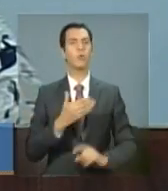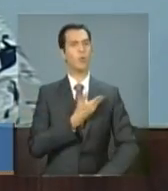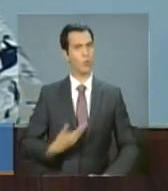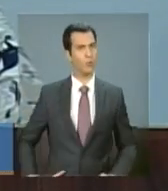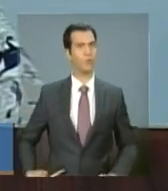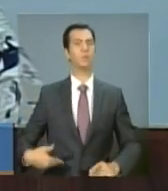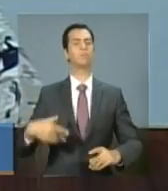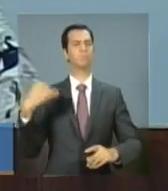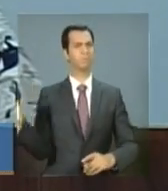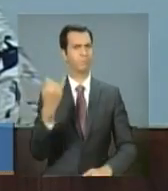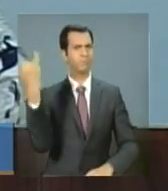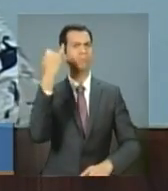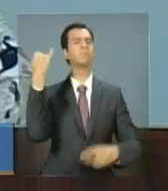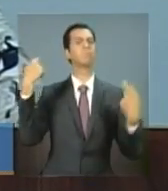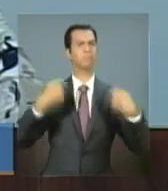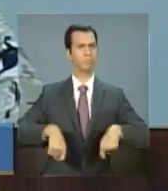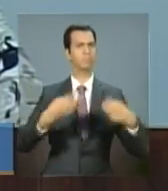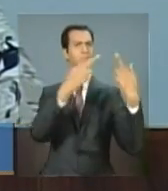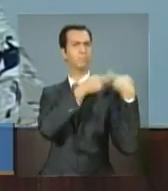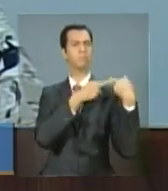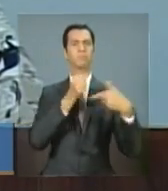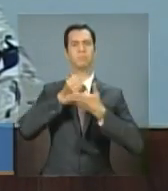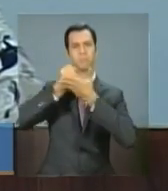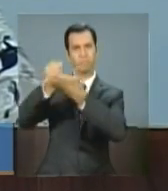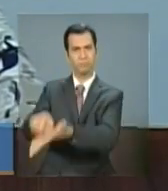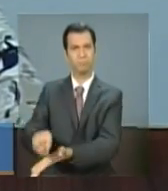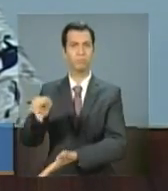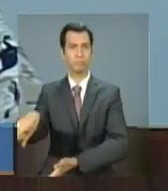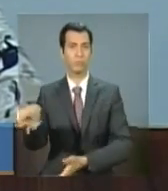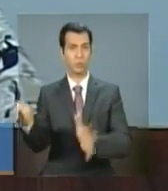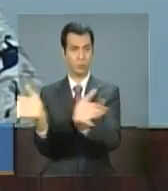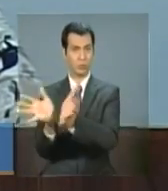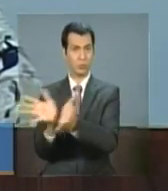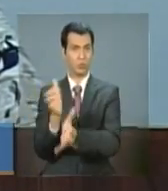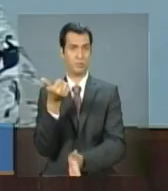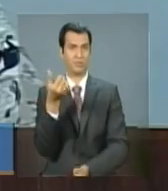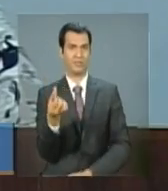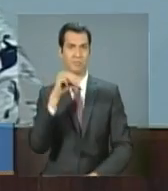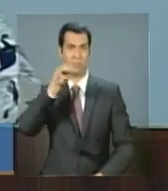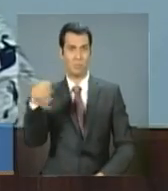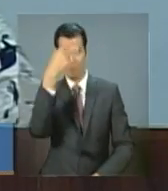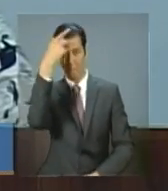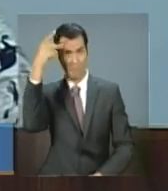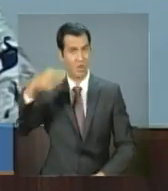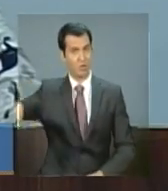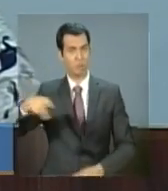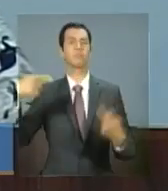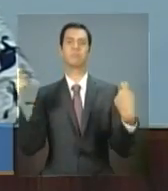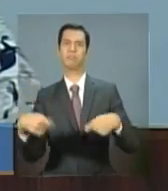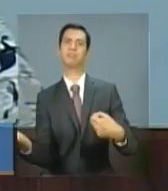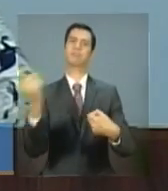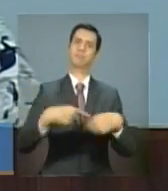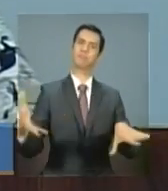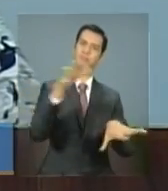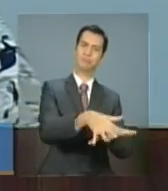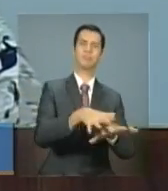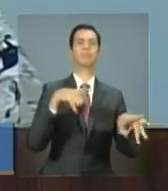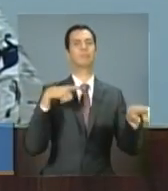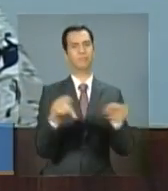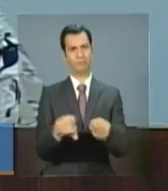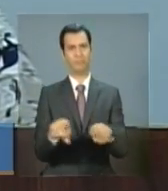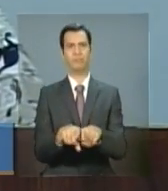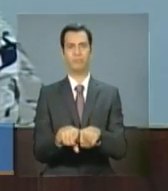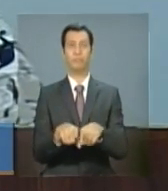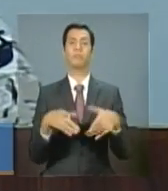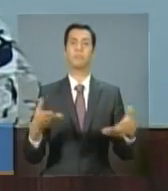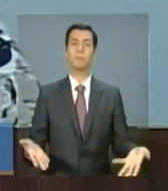fundamental para apoiá-los e para garantir que esses 16 milhões também façam parte desse Brasil cheio de oportunidades. Então,